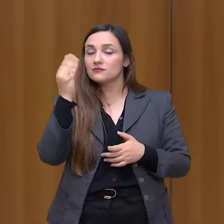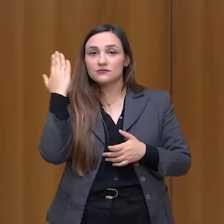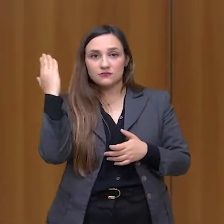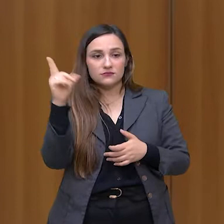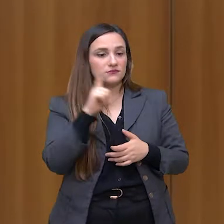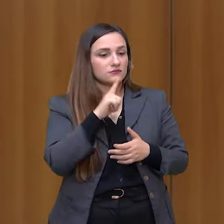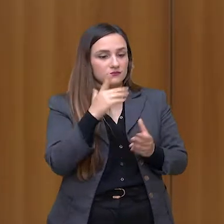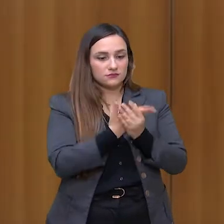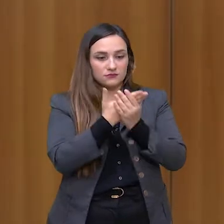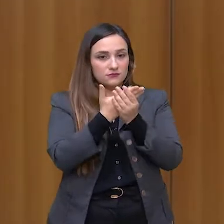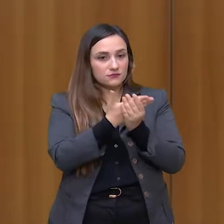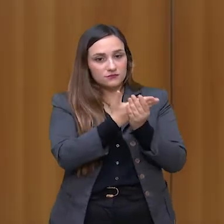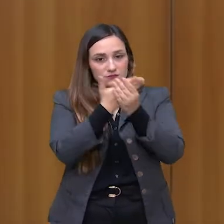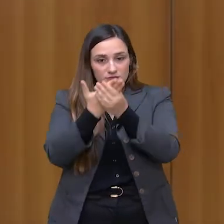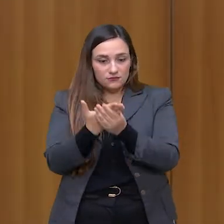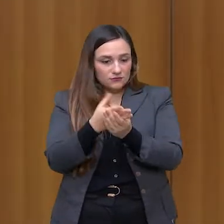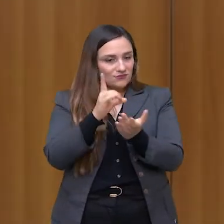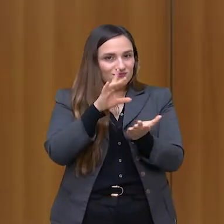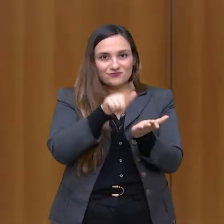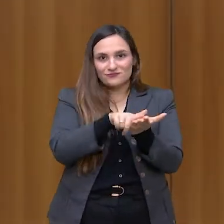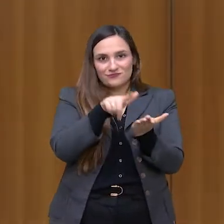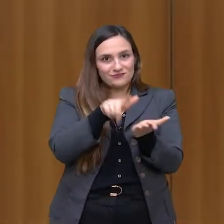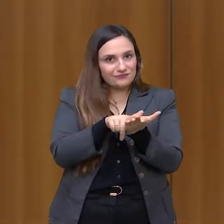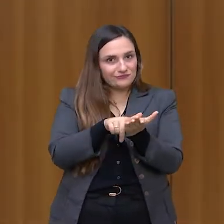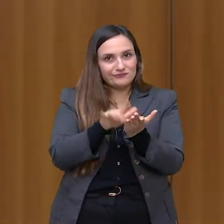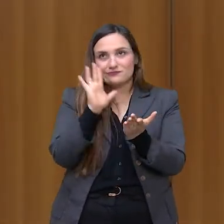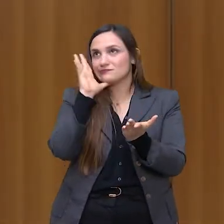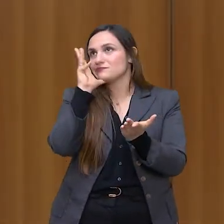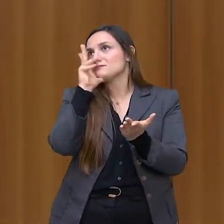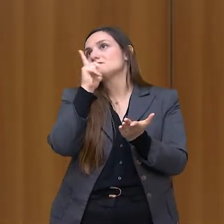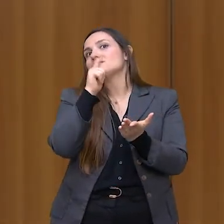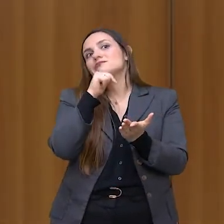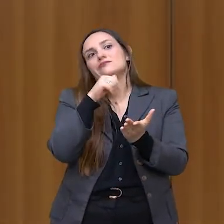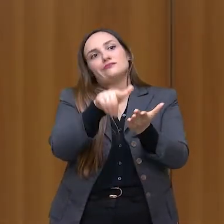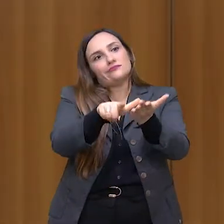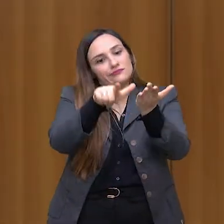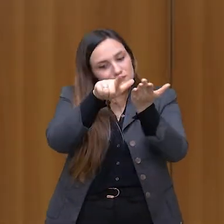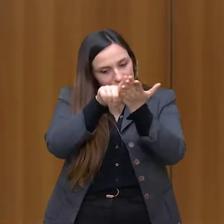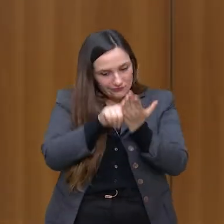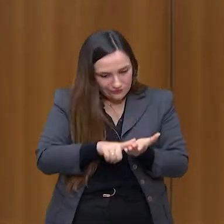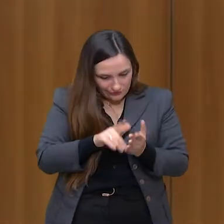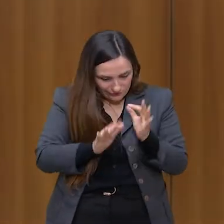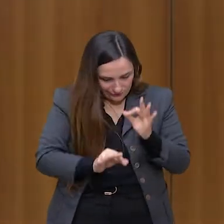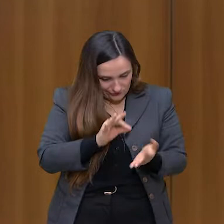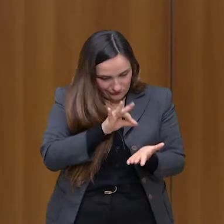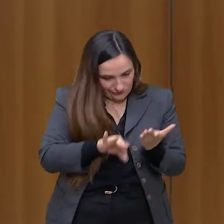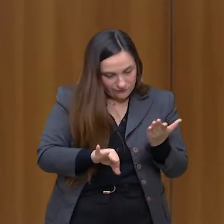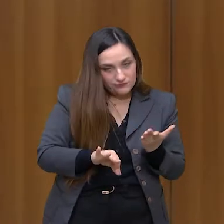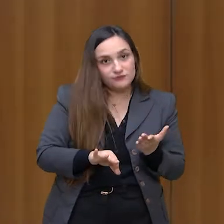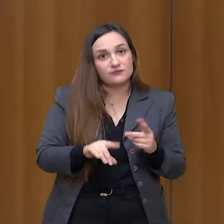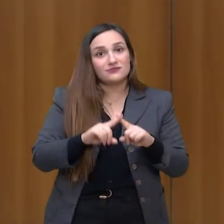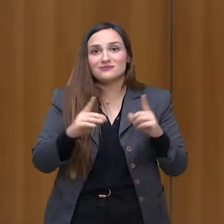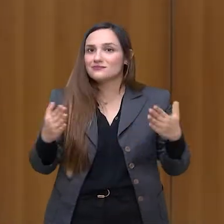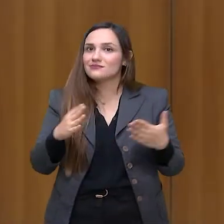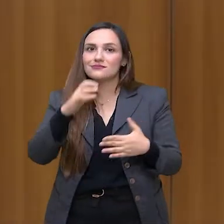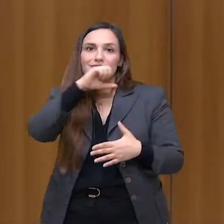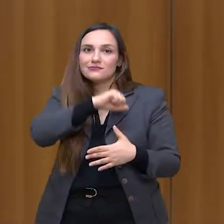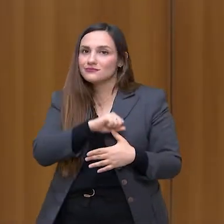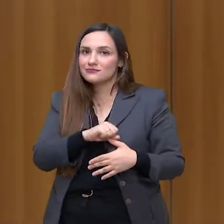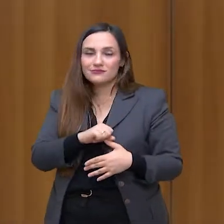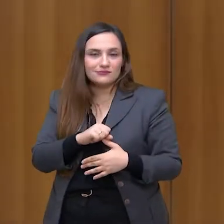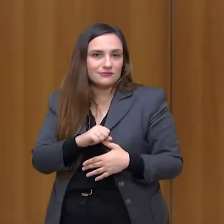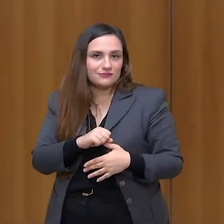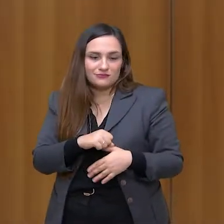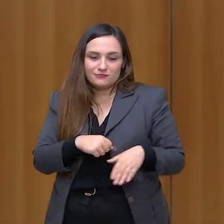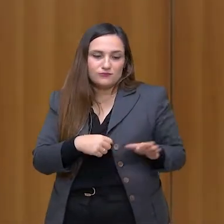demorava muito mais para que se chegasse a uma sentença. Hoje, além dessa duração que a gente